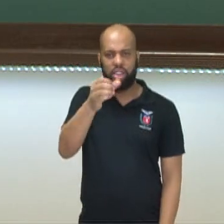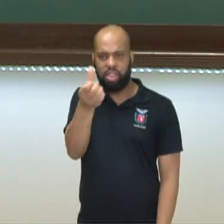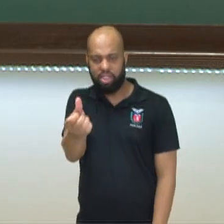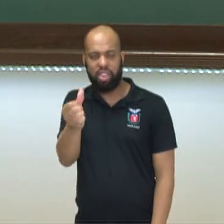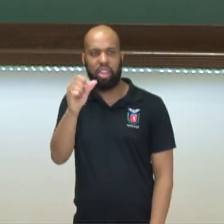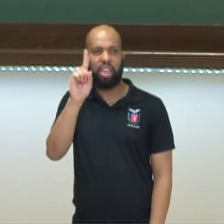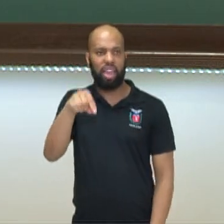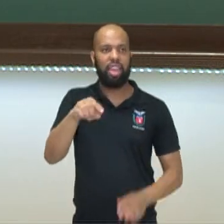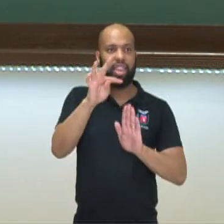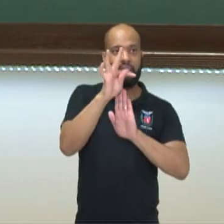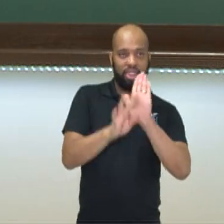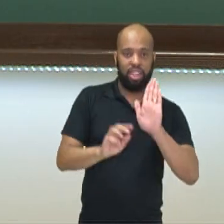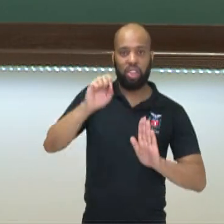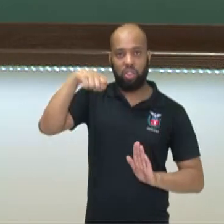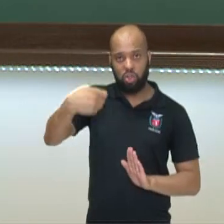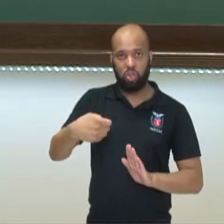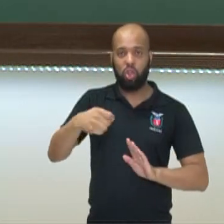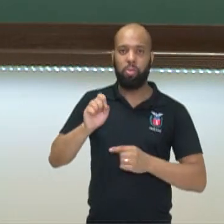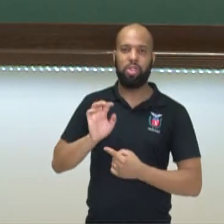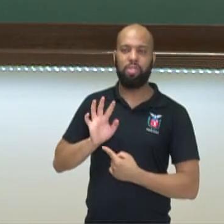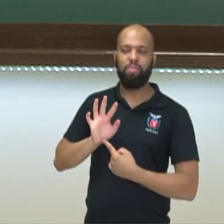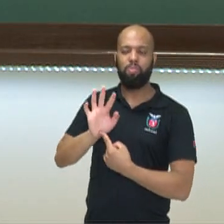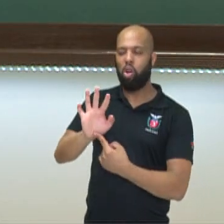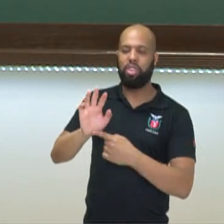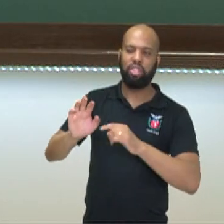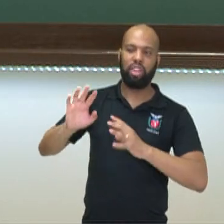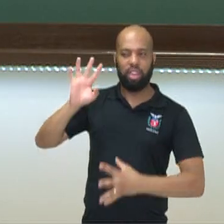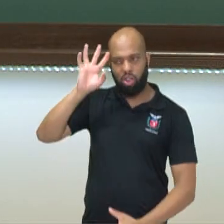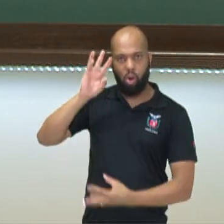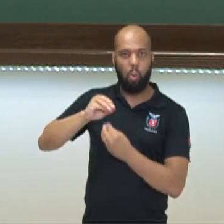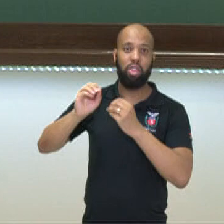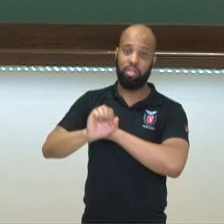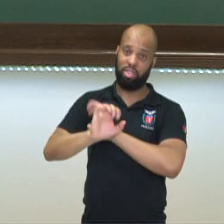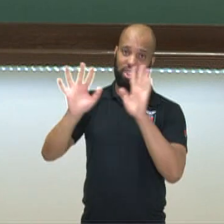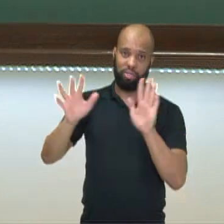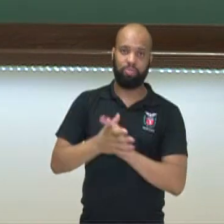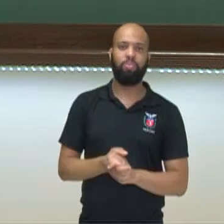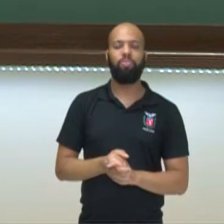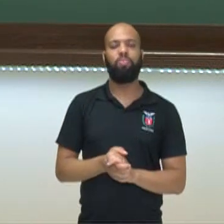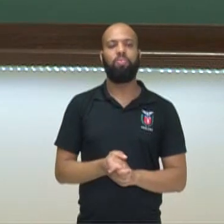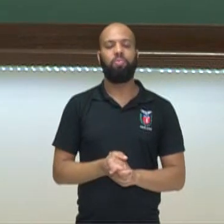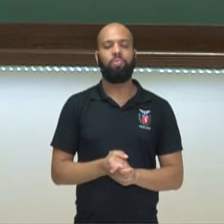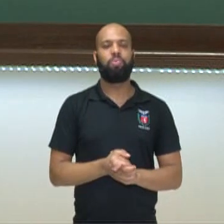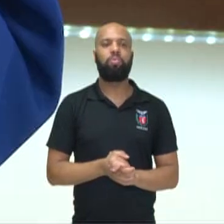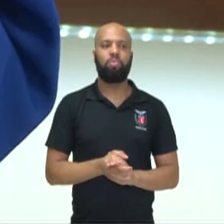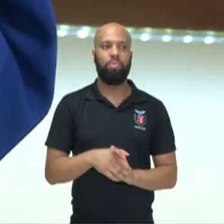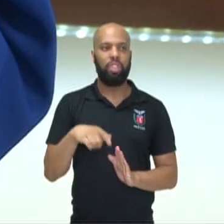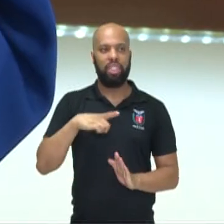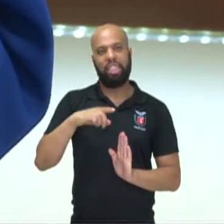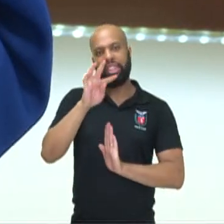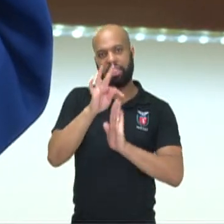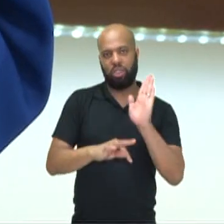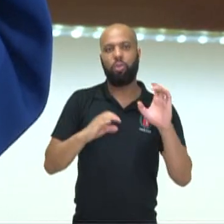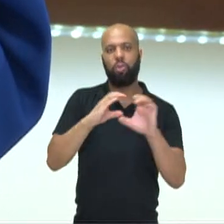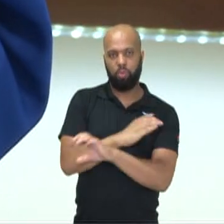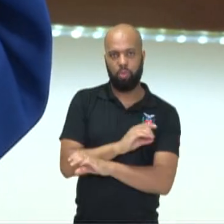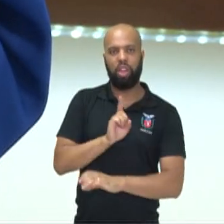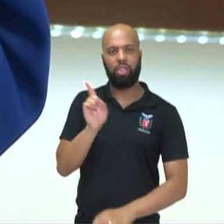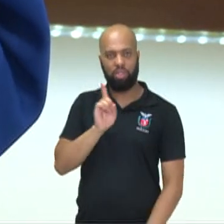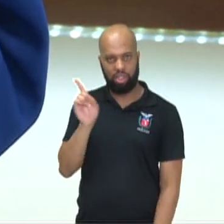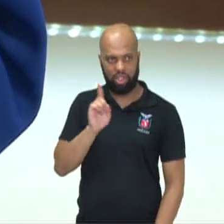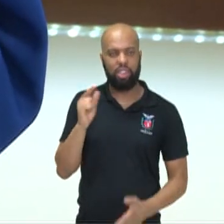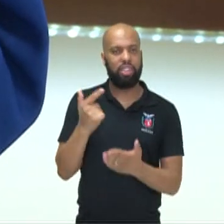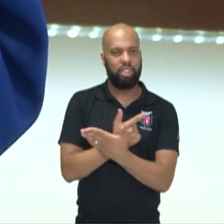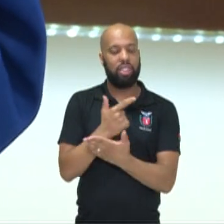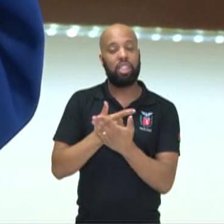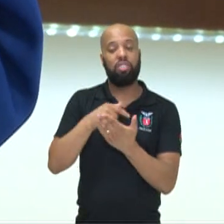o texto sobre o esclarecimento. Resposta à questão, o que é o esclarecimento, muito legal de vocês lerem